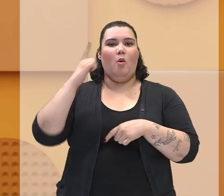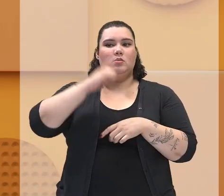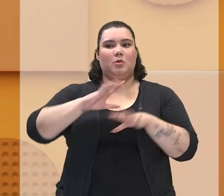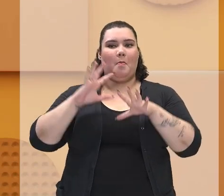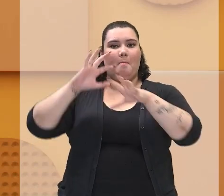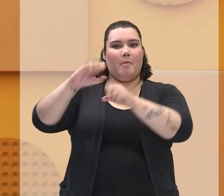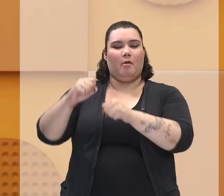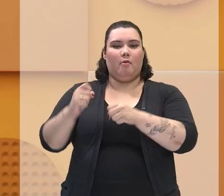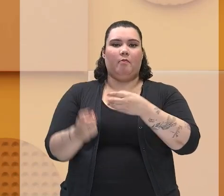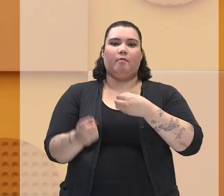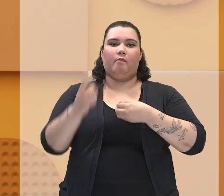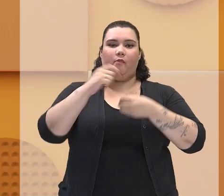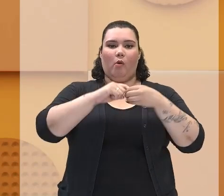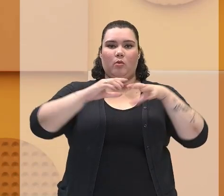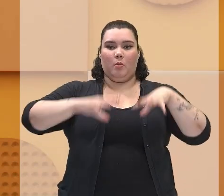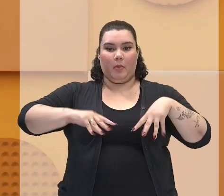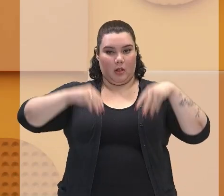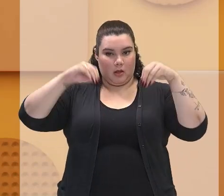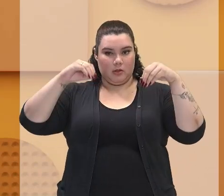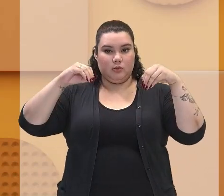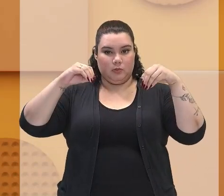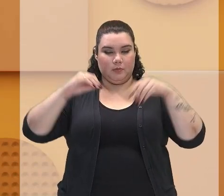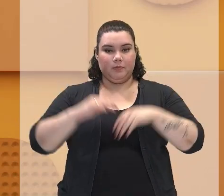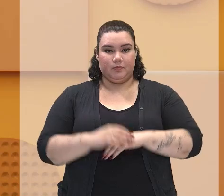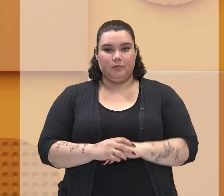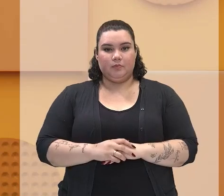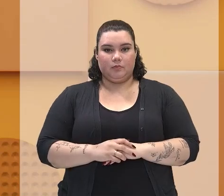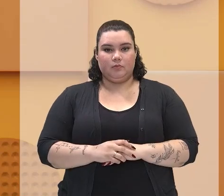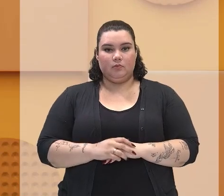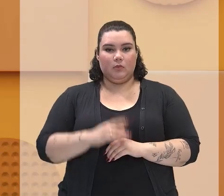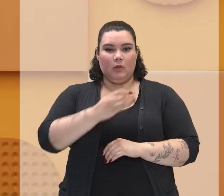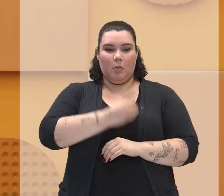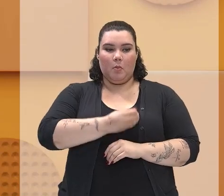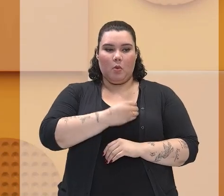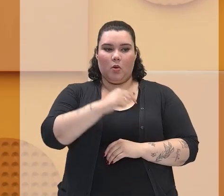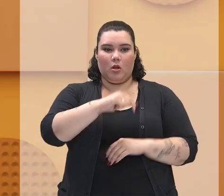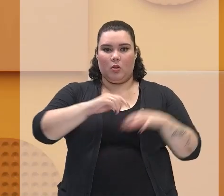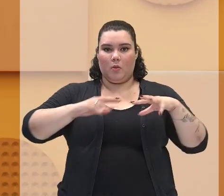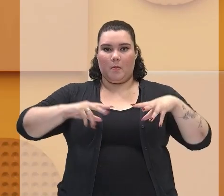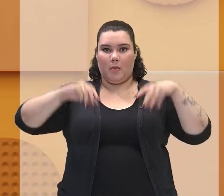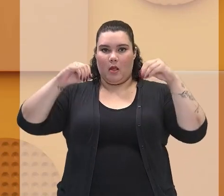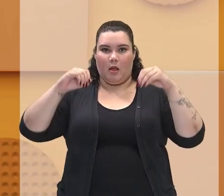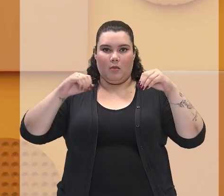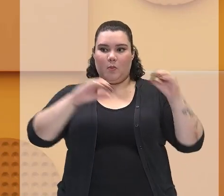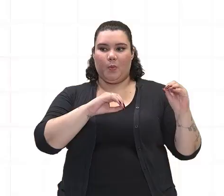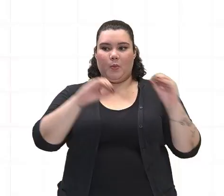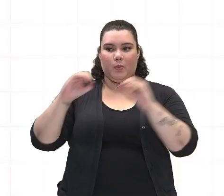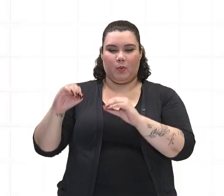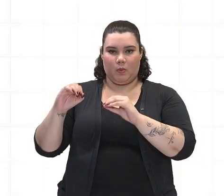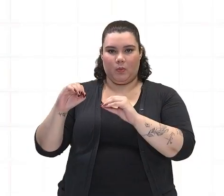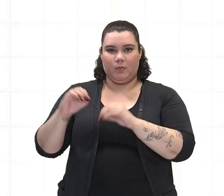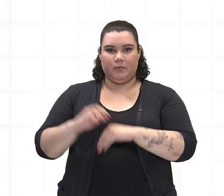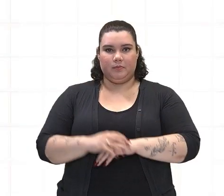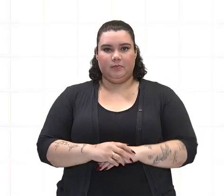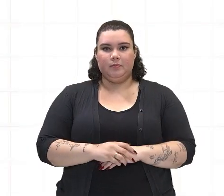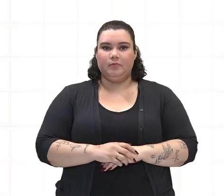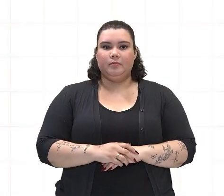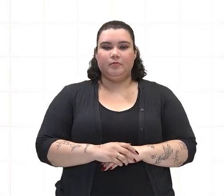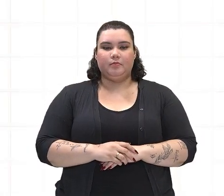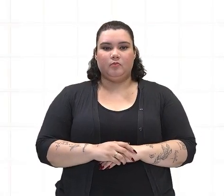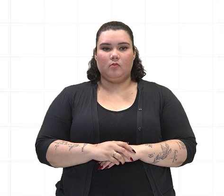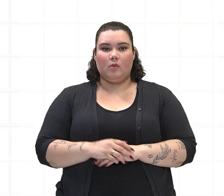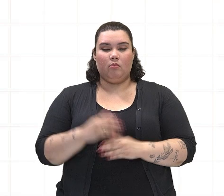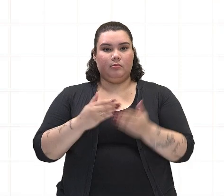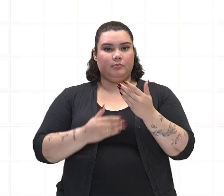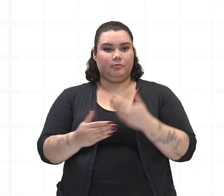o Palácio de Tuileries, tá bom? Ele não habitava mais no Palácio de Versalhes porque ele tinha medo de ser atacado lá. Continuando. Então,